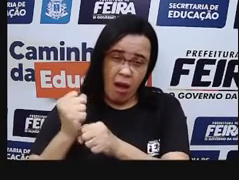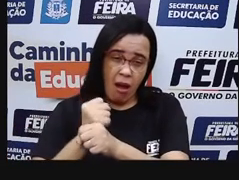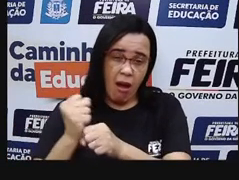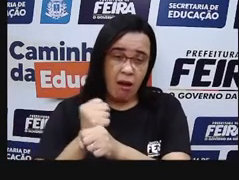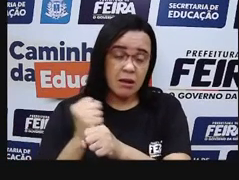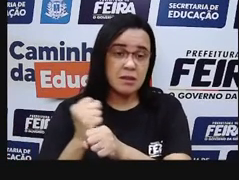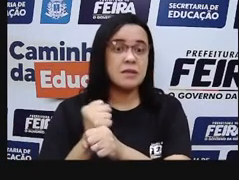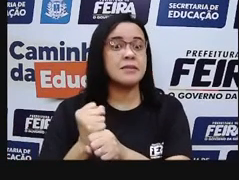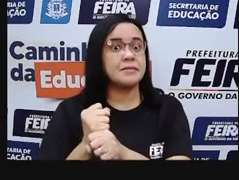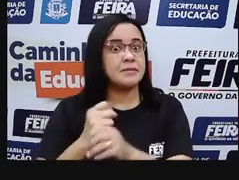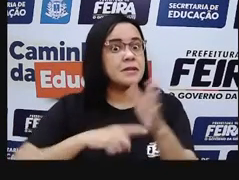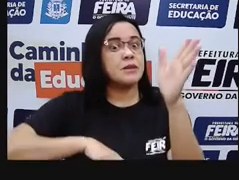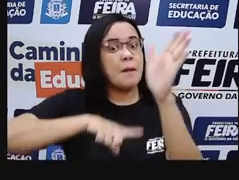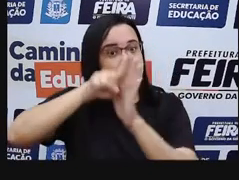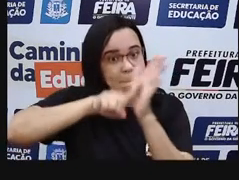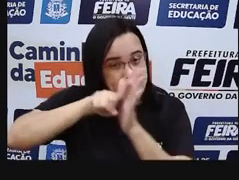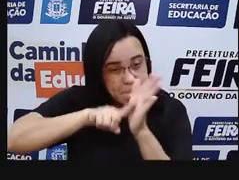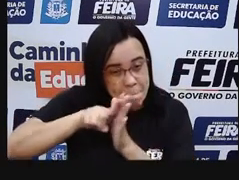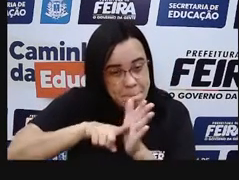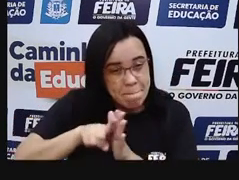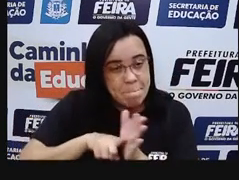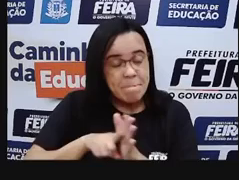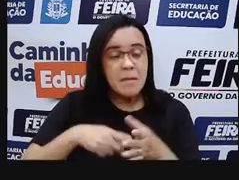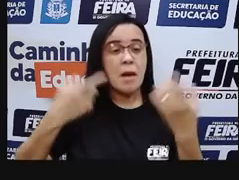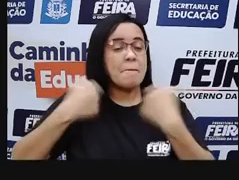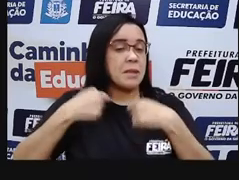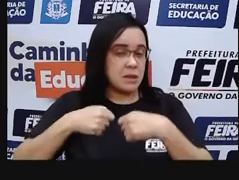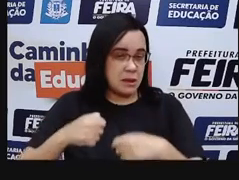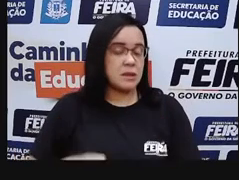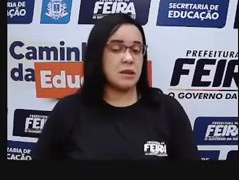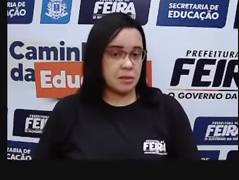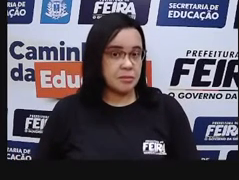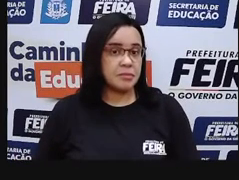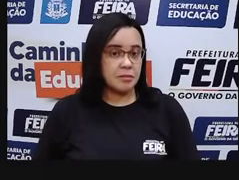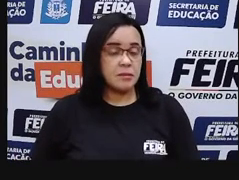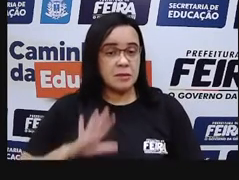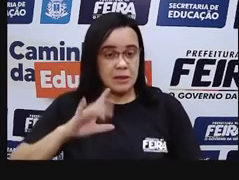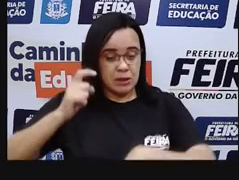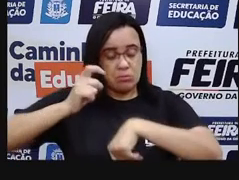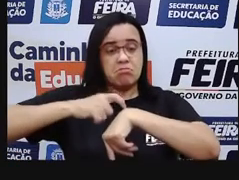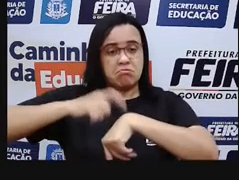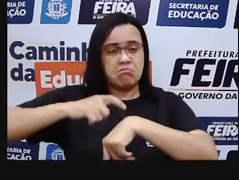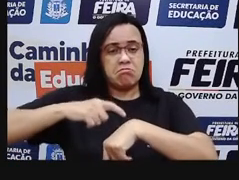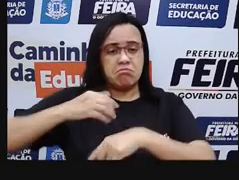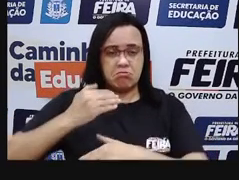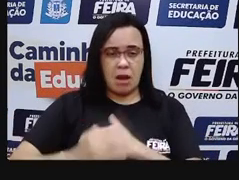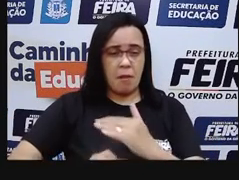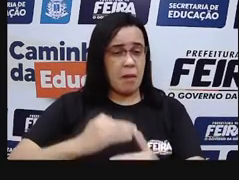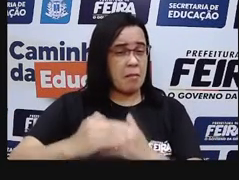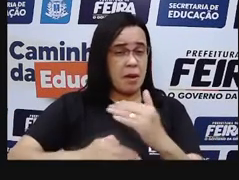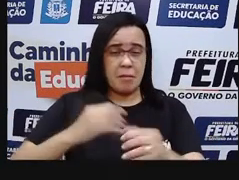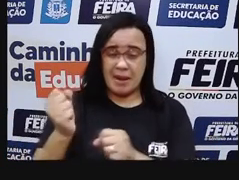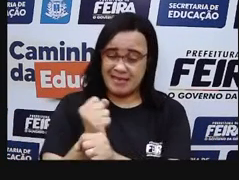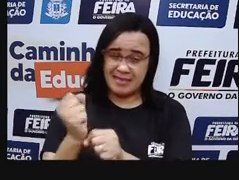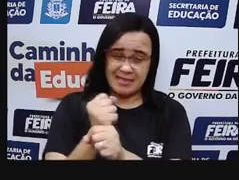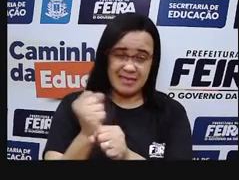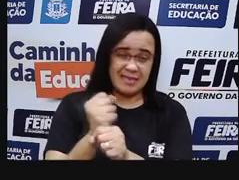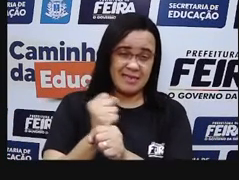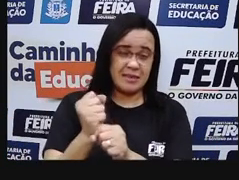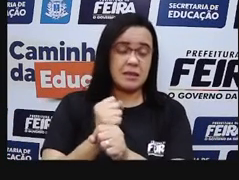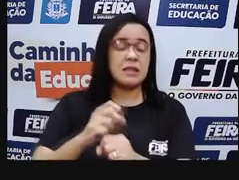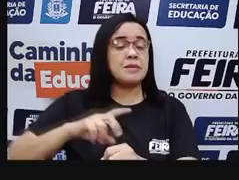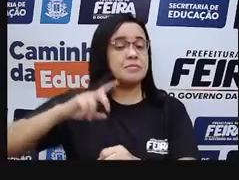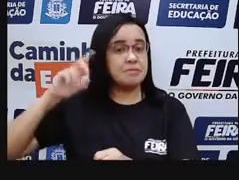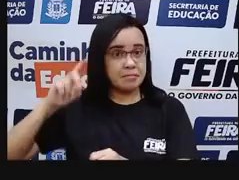antimicrobiana bom então leva muito tempo tá isso é uma coisa que a gente precisava entender aqui então para